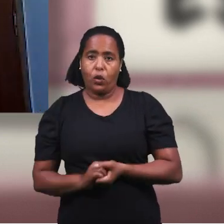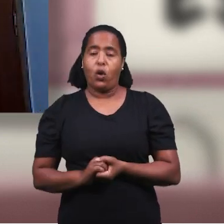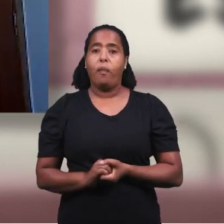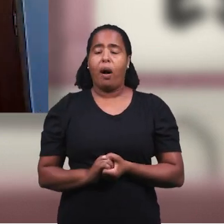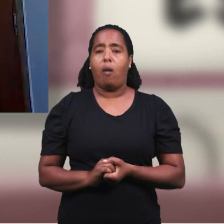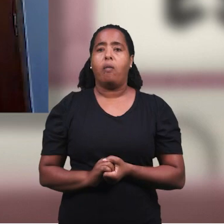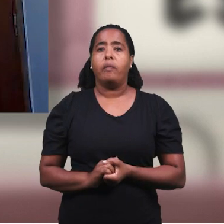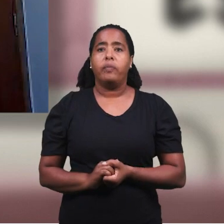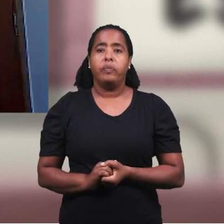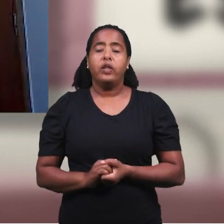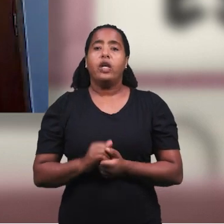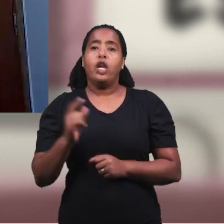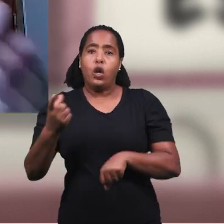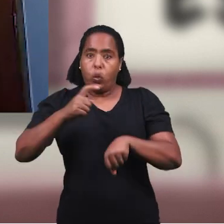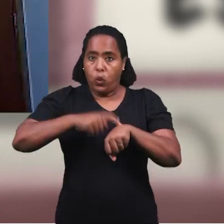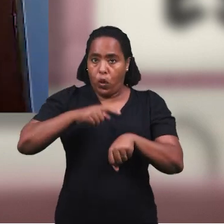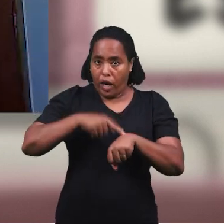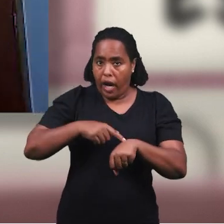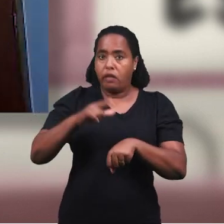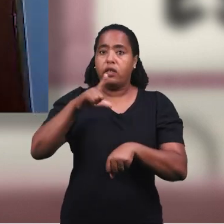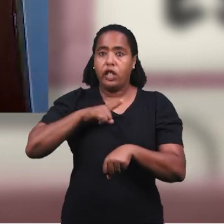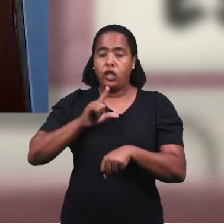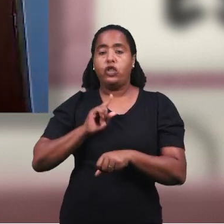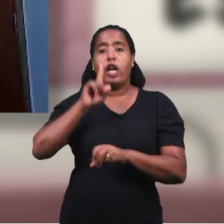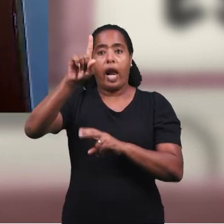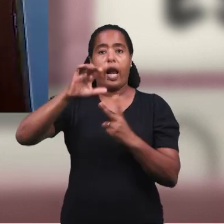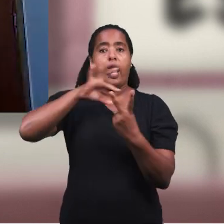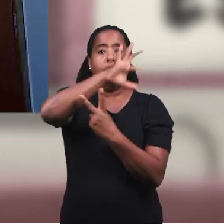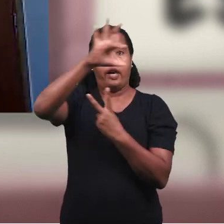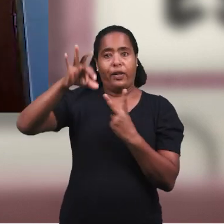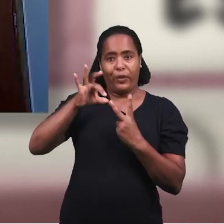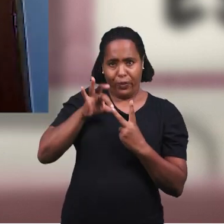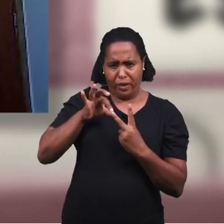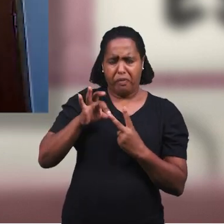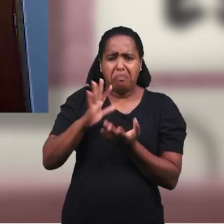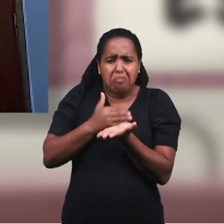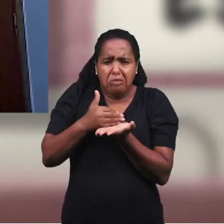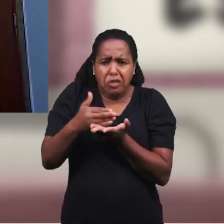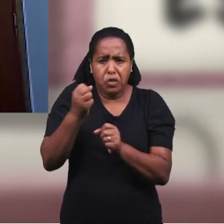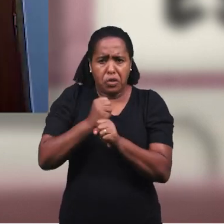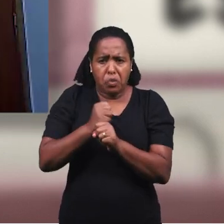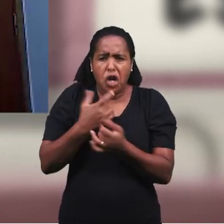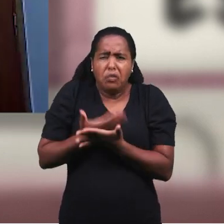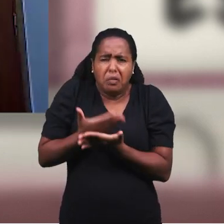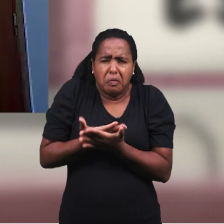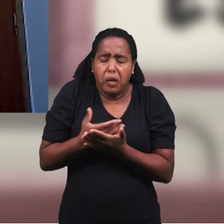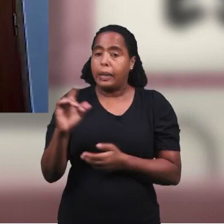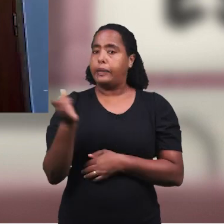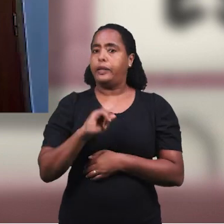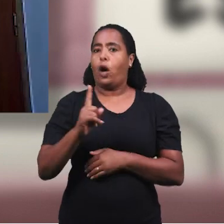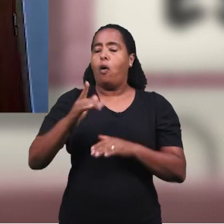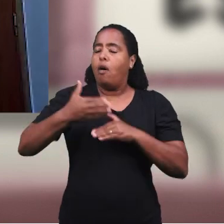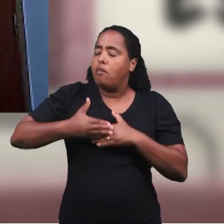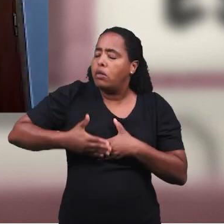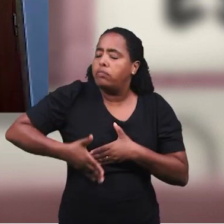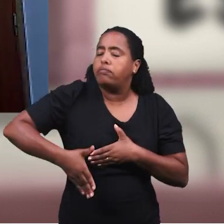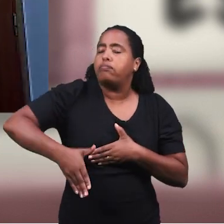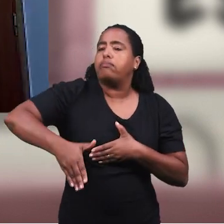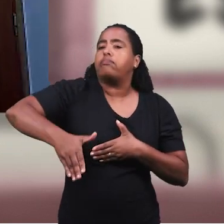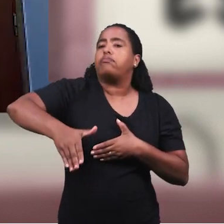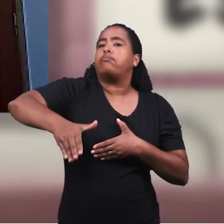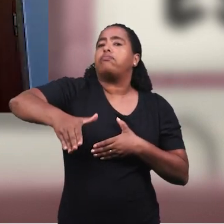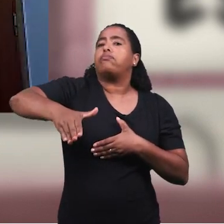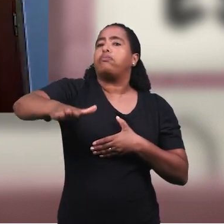as cargas que eu precisava de estudar de horário do IFES. No começo do ano eu não estudava tanto assim, mas com o passar do tempo